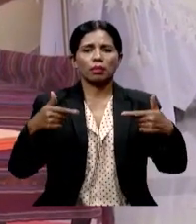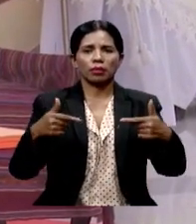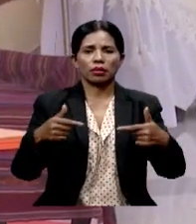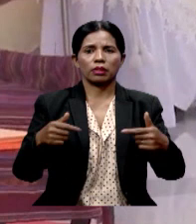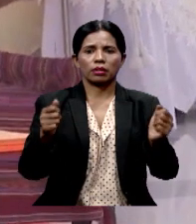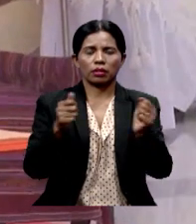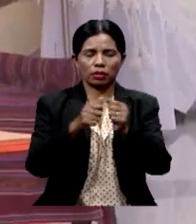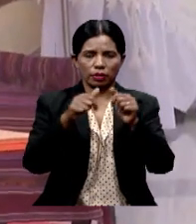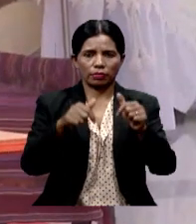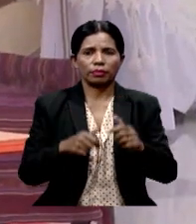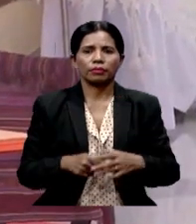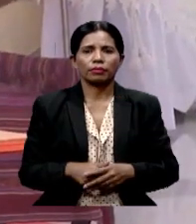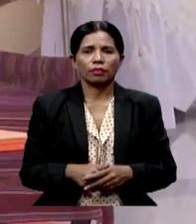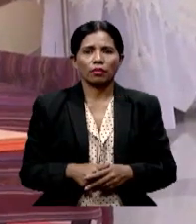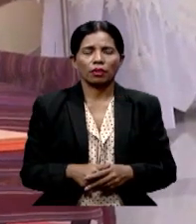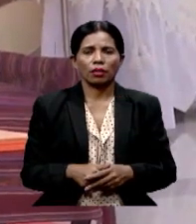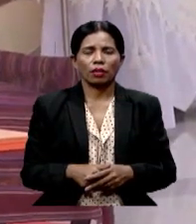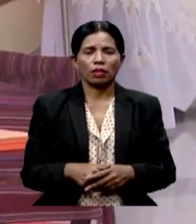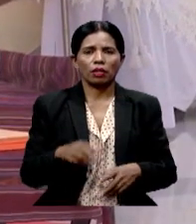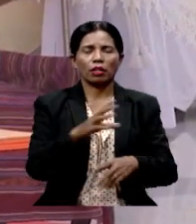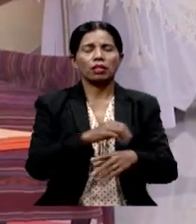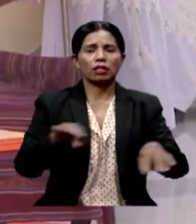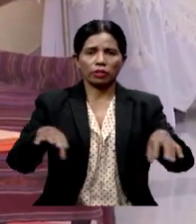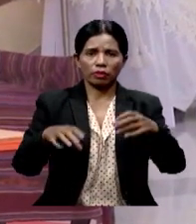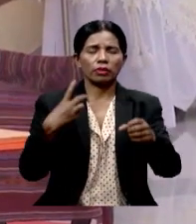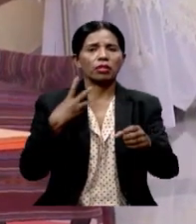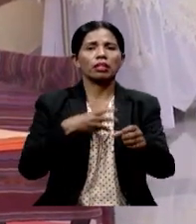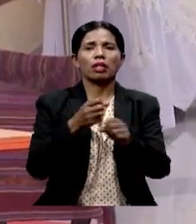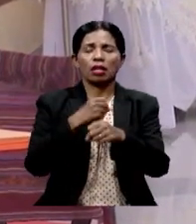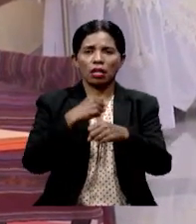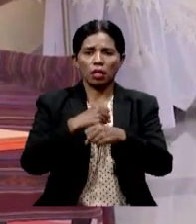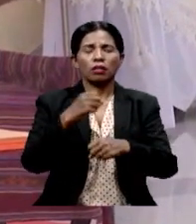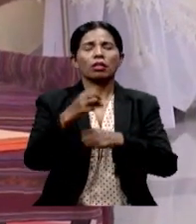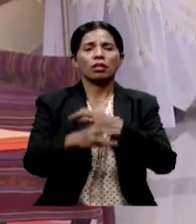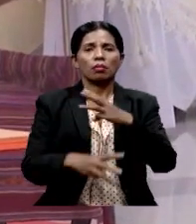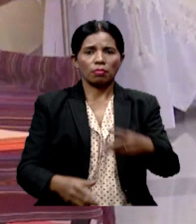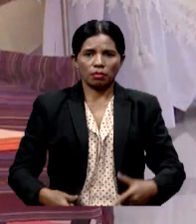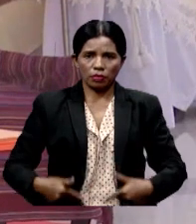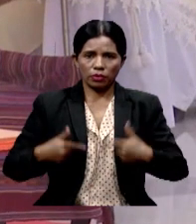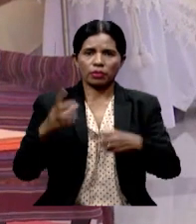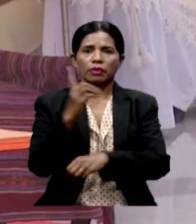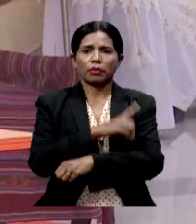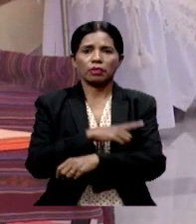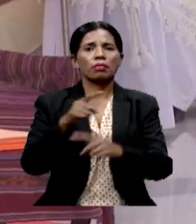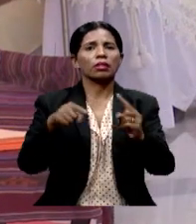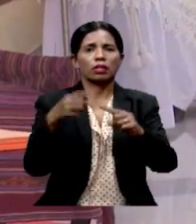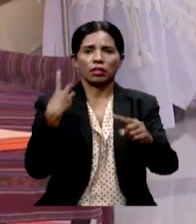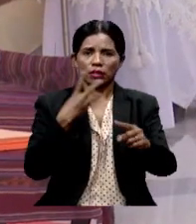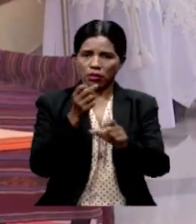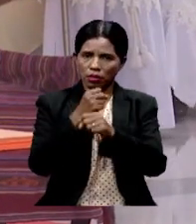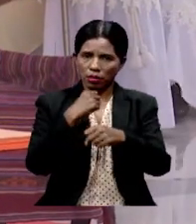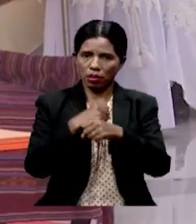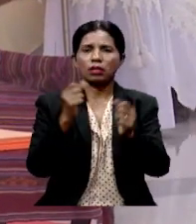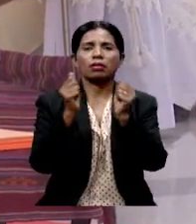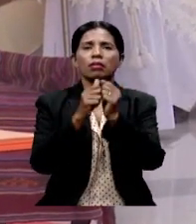santidade. E a missão na profissão é bem itaideida que halo e amores lorlorum, o aira itahalo,